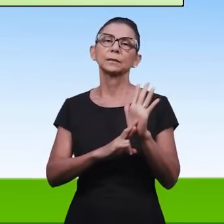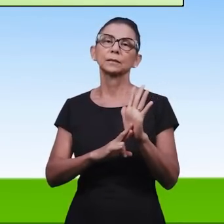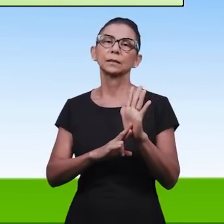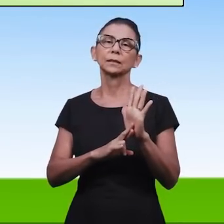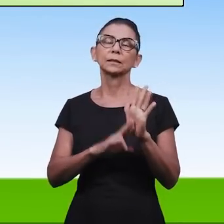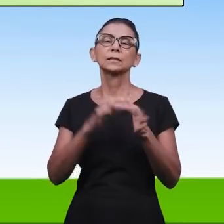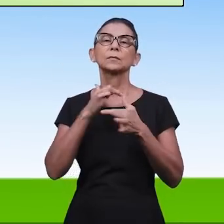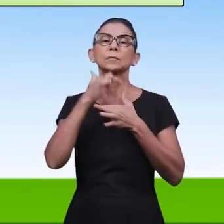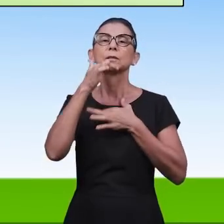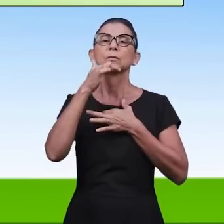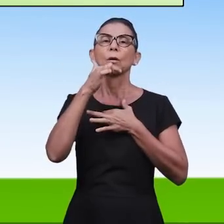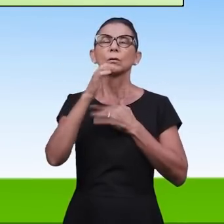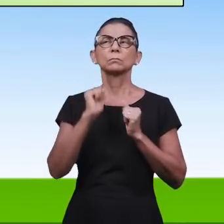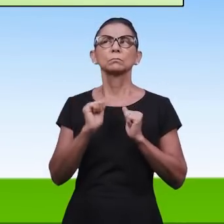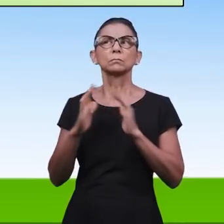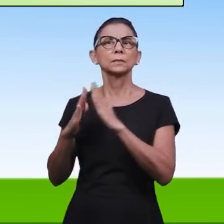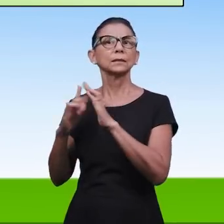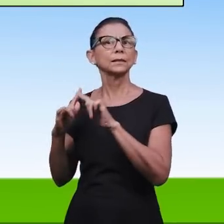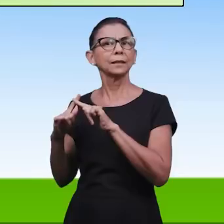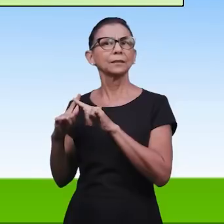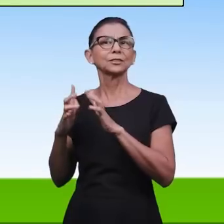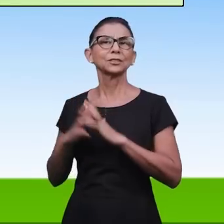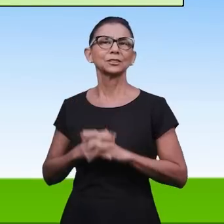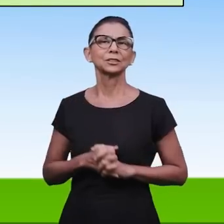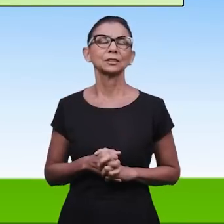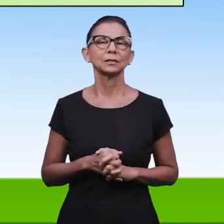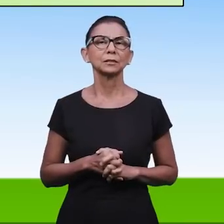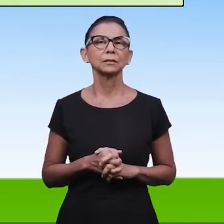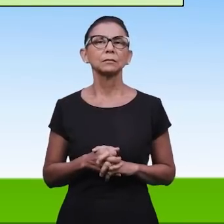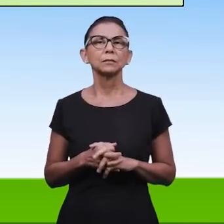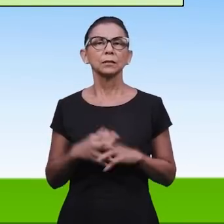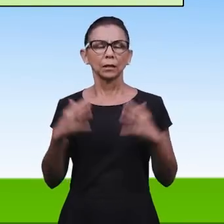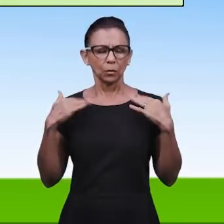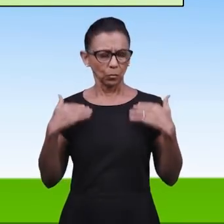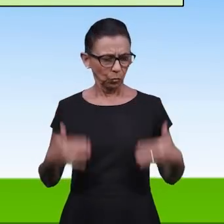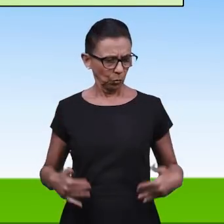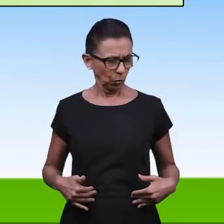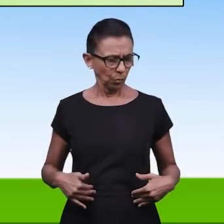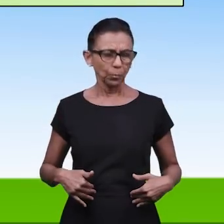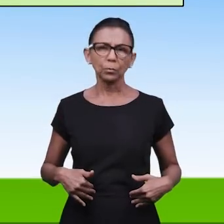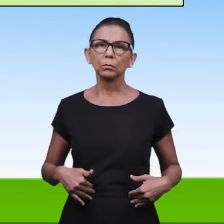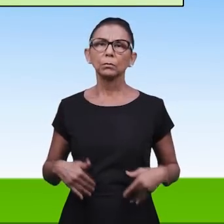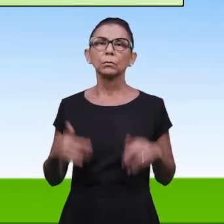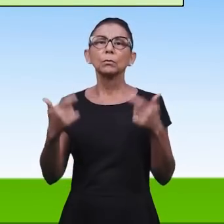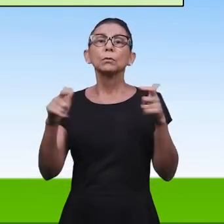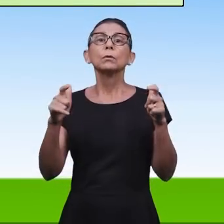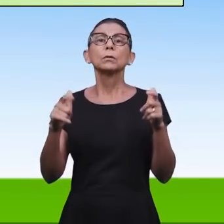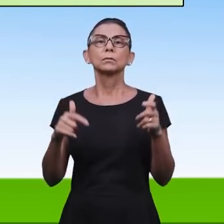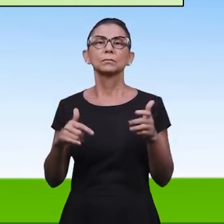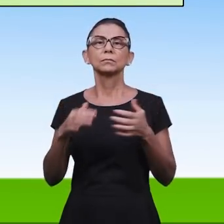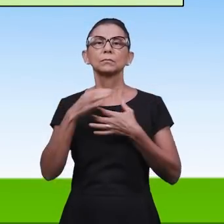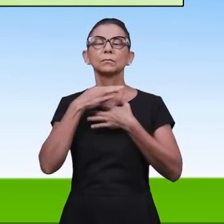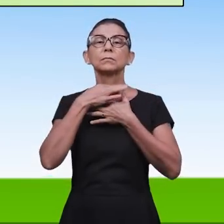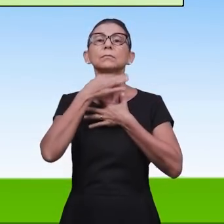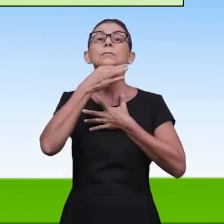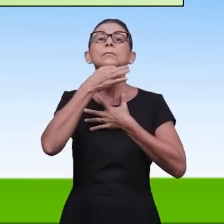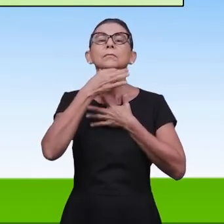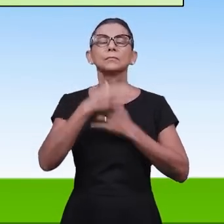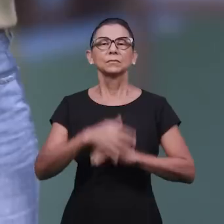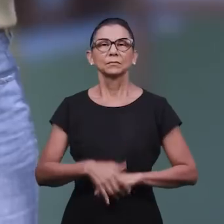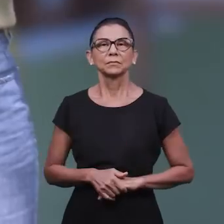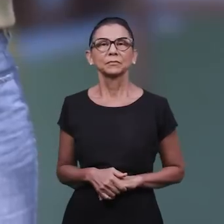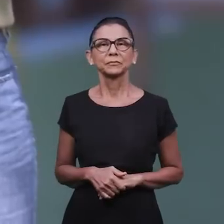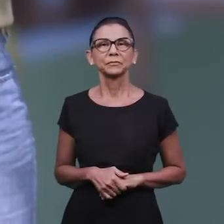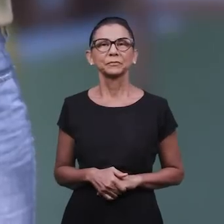igreja. Quem aqui sabe onde fica o pescoço no nosso corpo? As crianças sabem? Vamos colocar